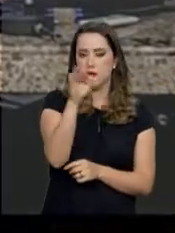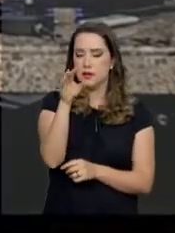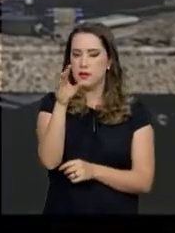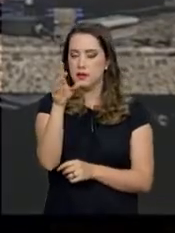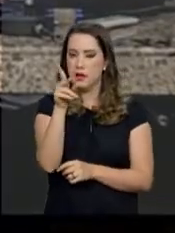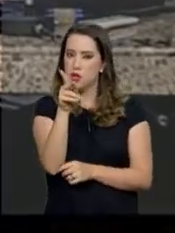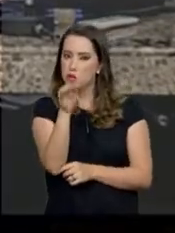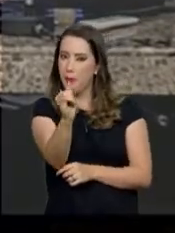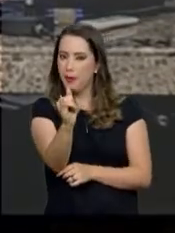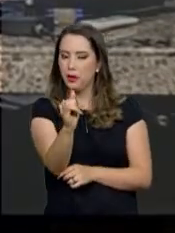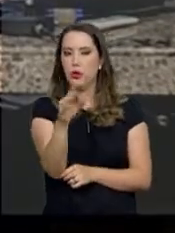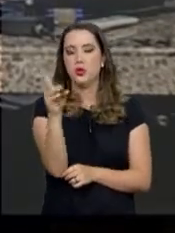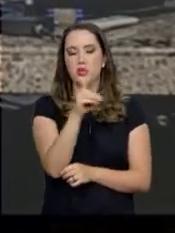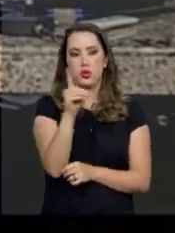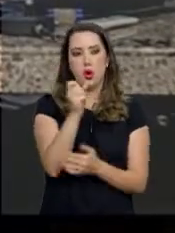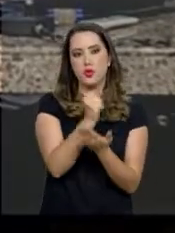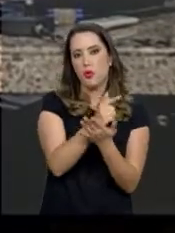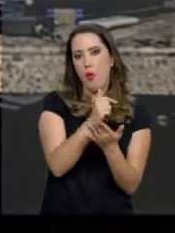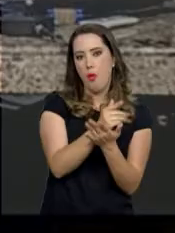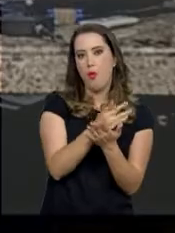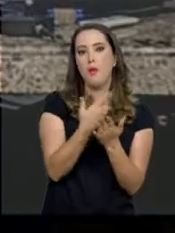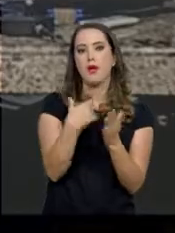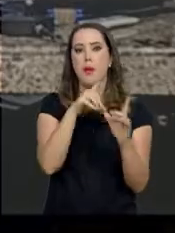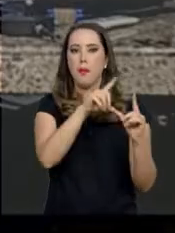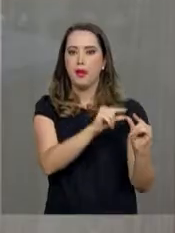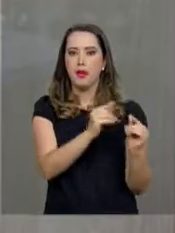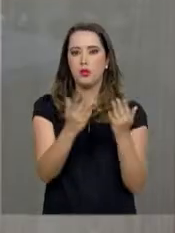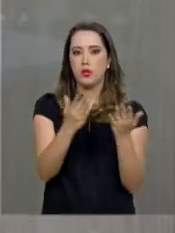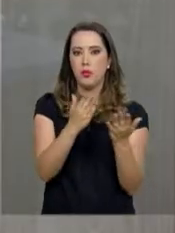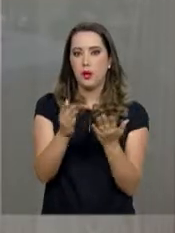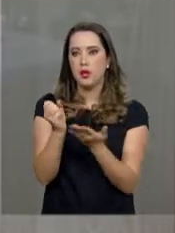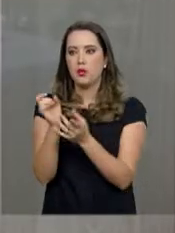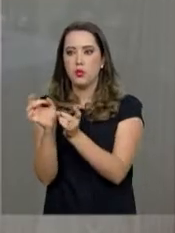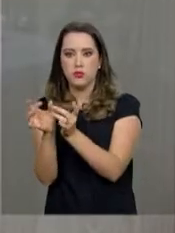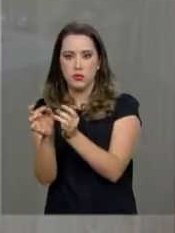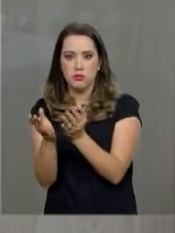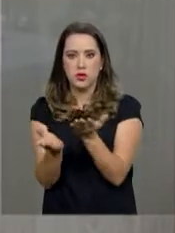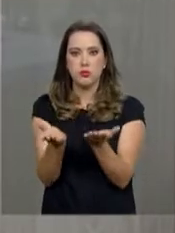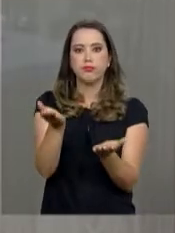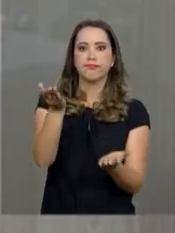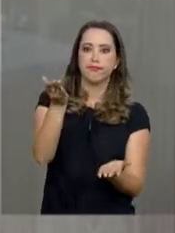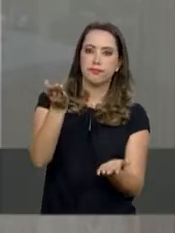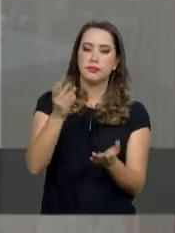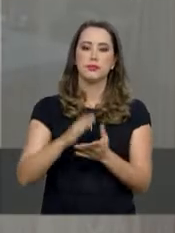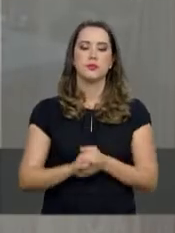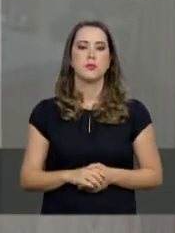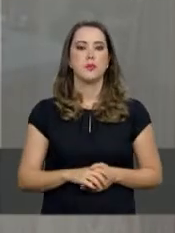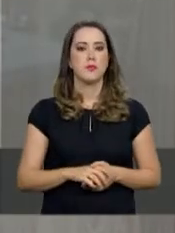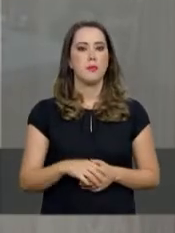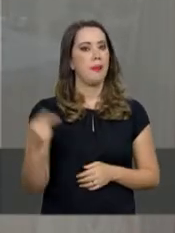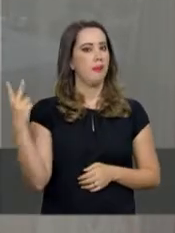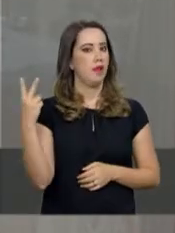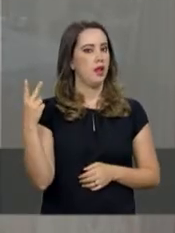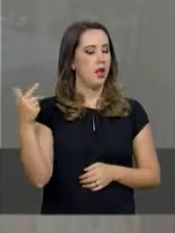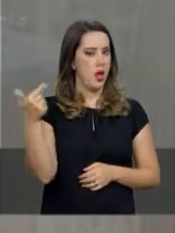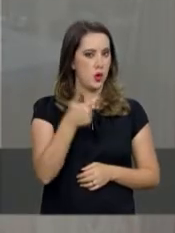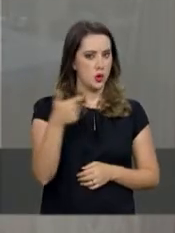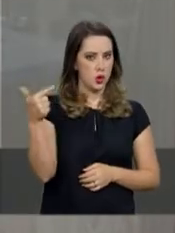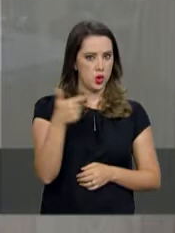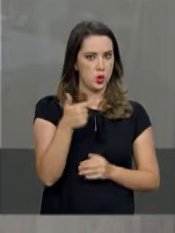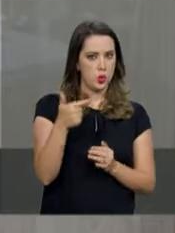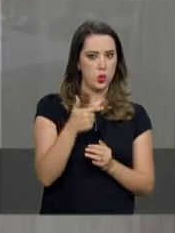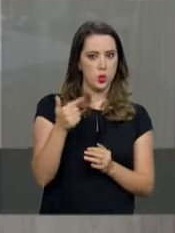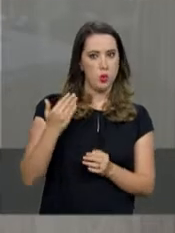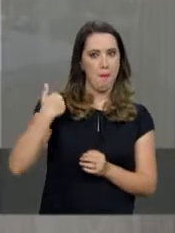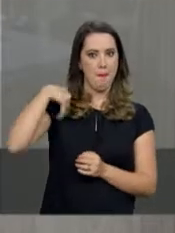divulgados pelo ministério da indústria e comércio exterior e serviços é o segundo maior valor exportado para meses de